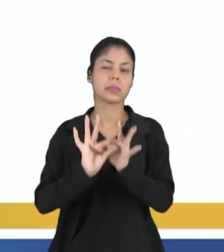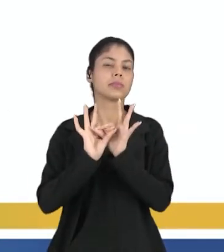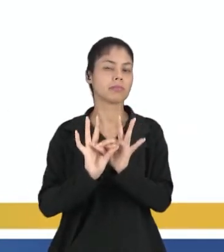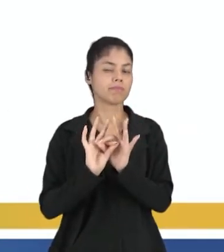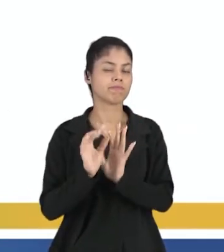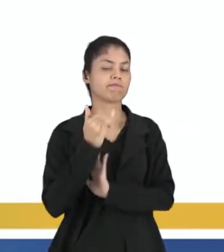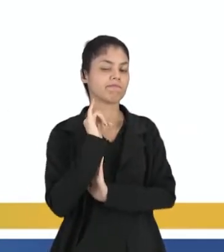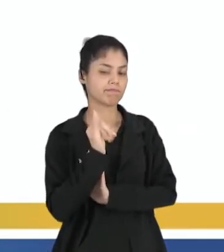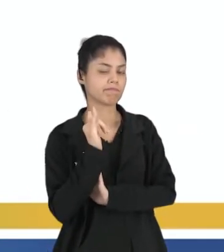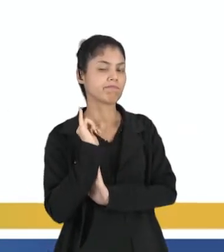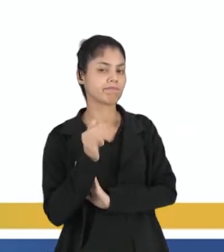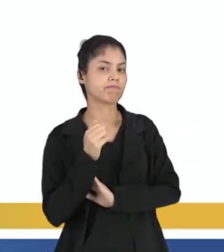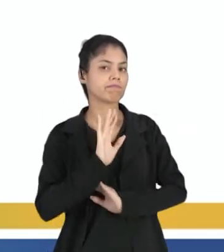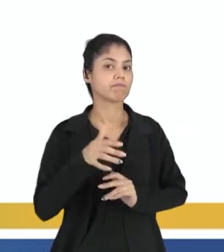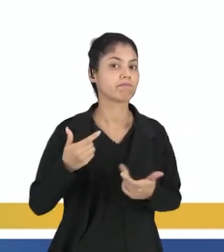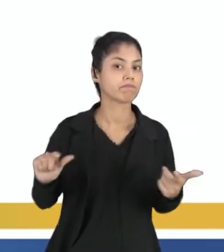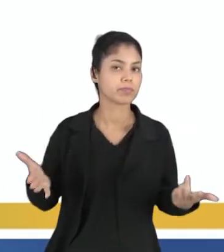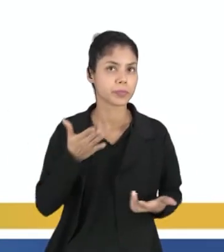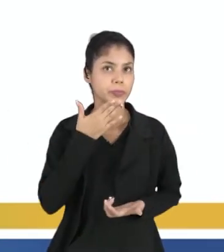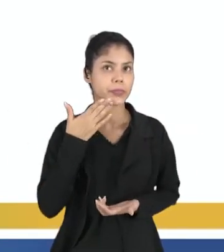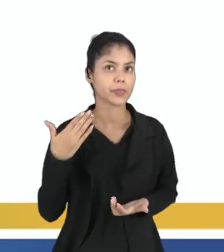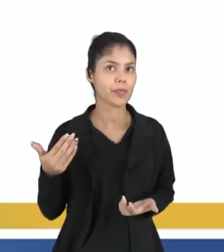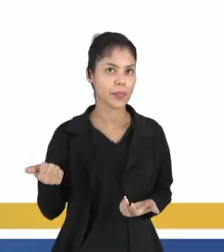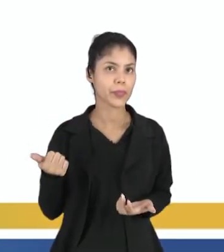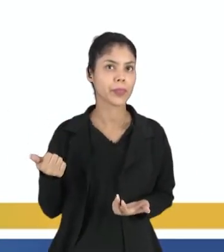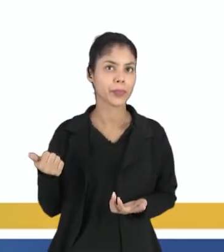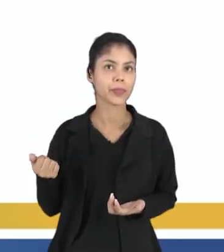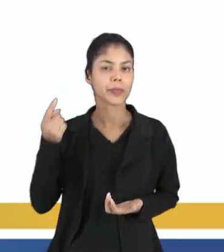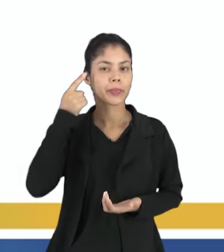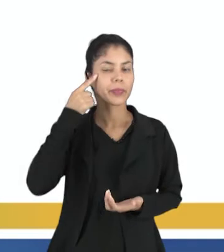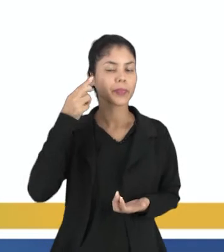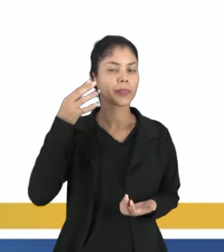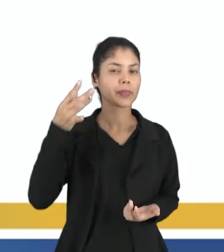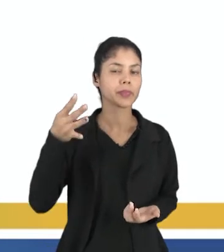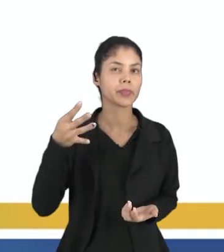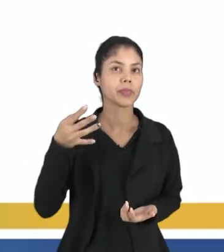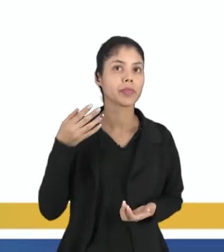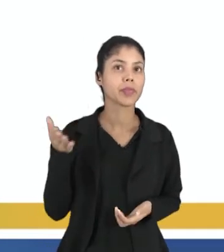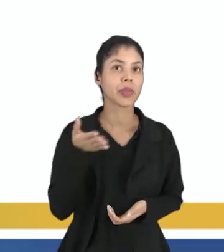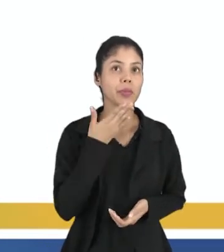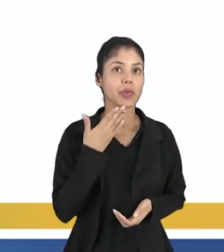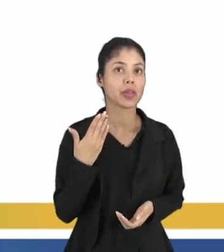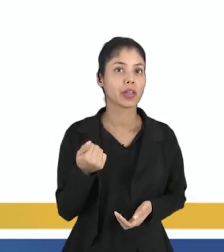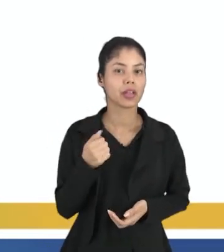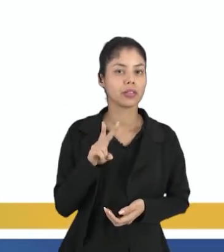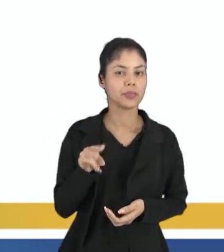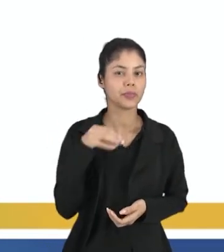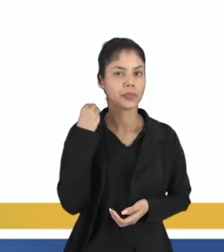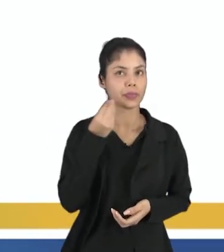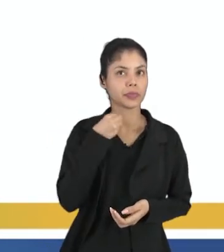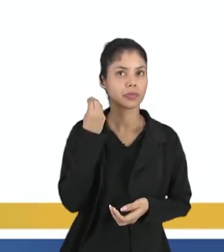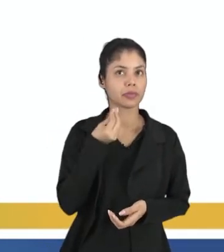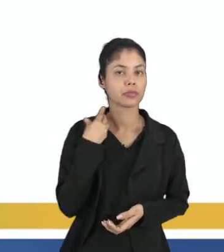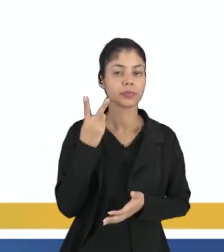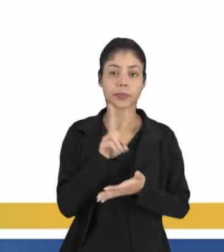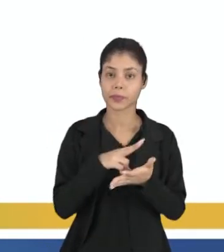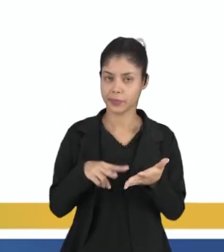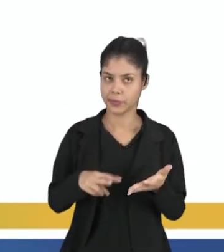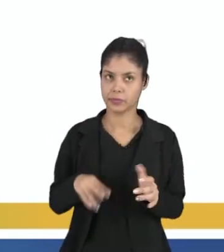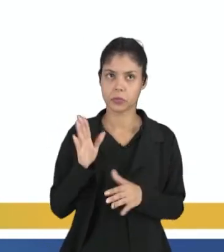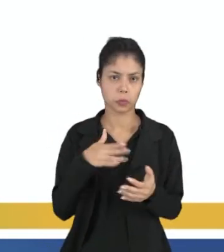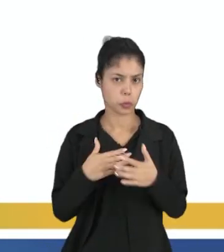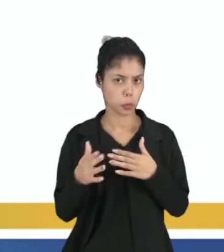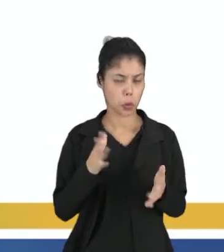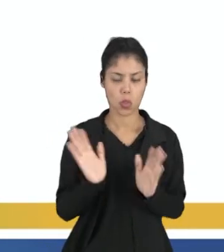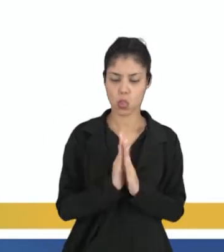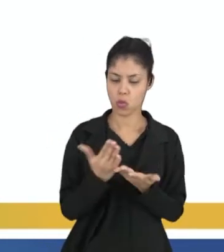com a narrativa. Quanto mais produtiva for a sua imaginação, melhor será a experiência da leitura. Então, dependendo